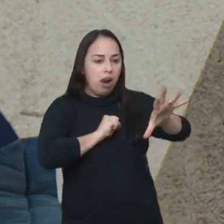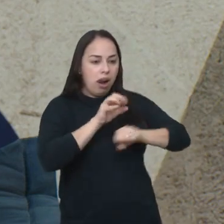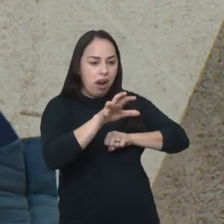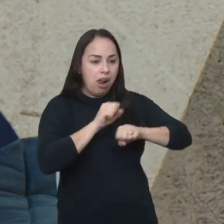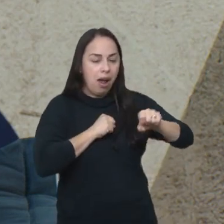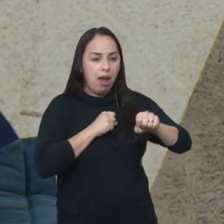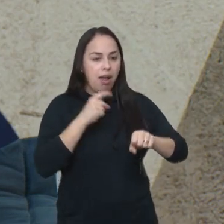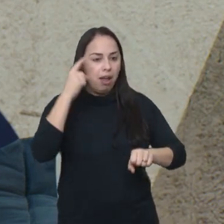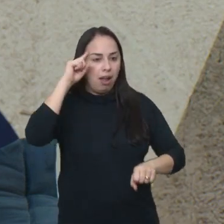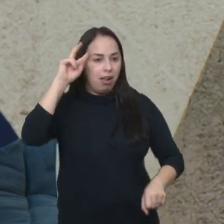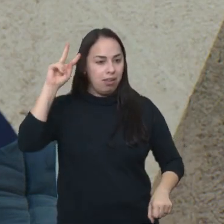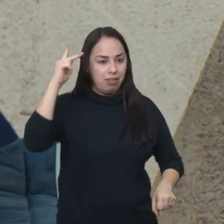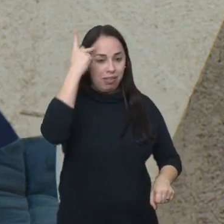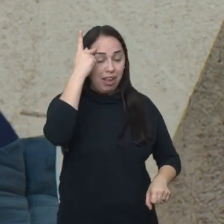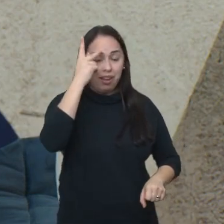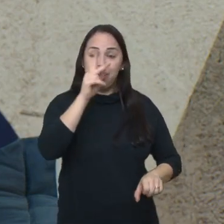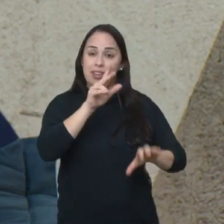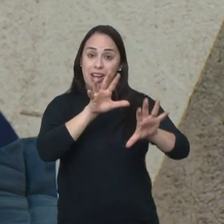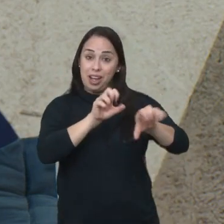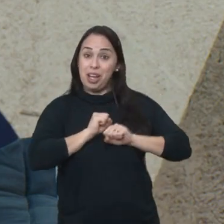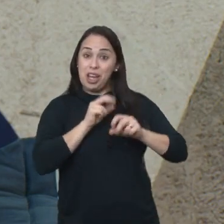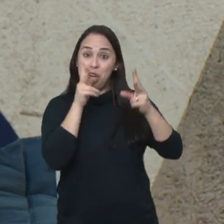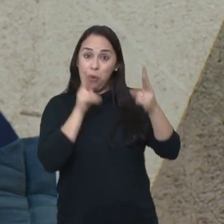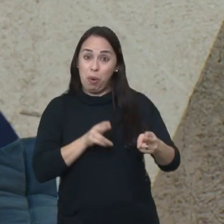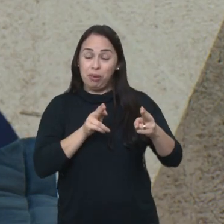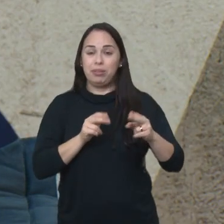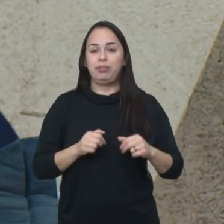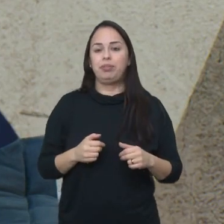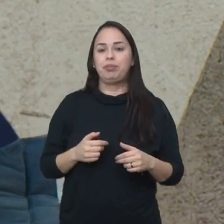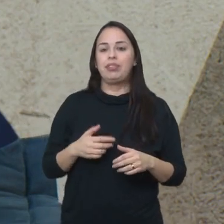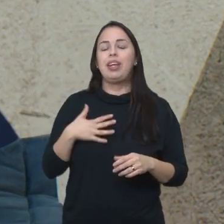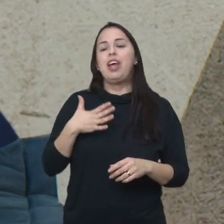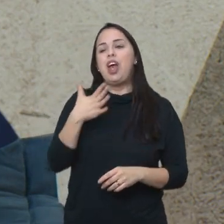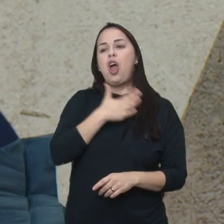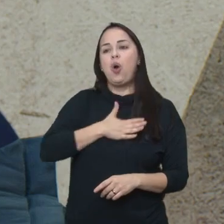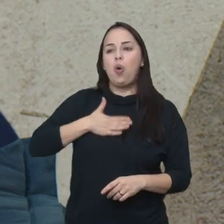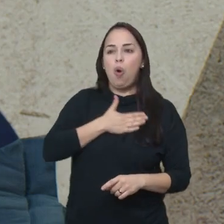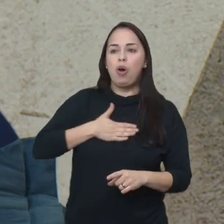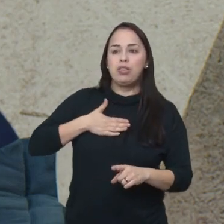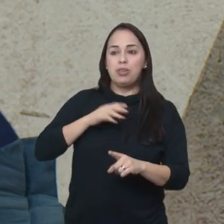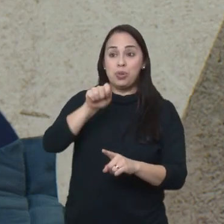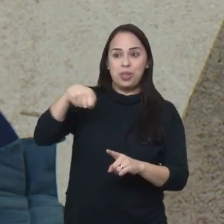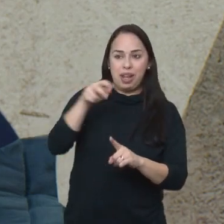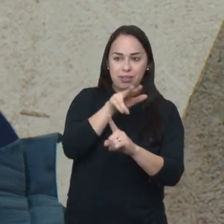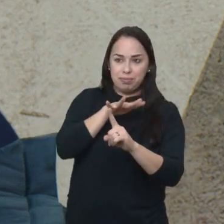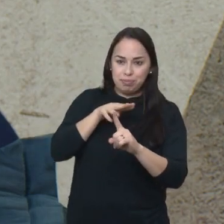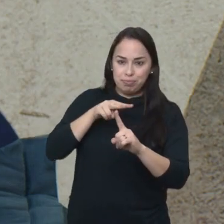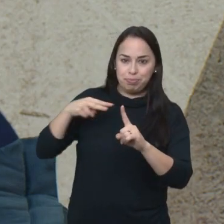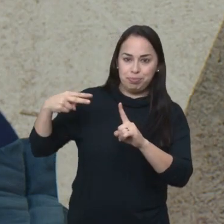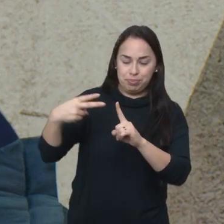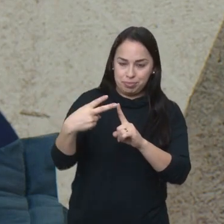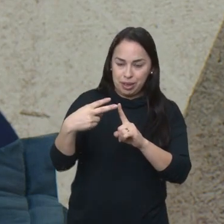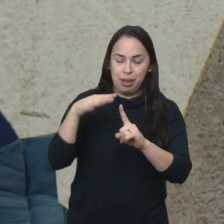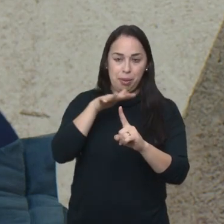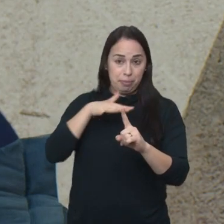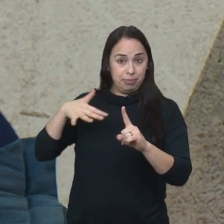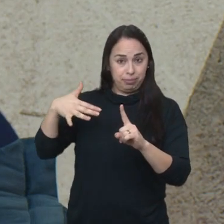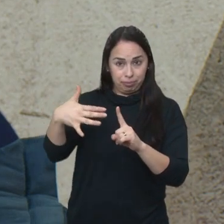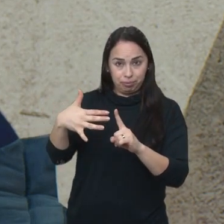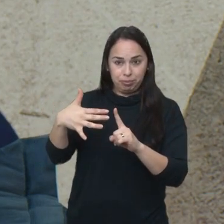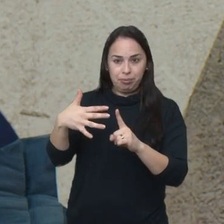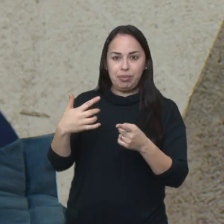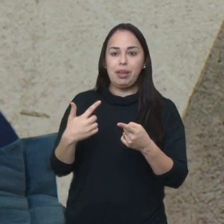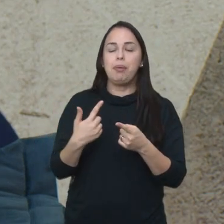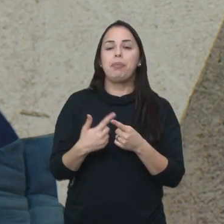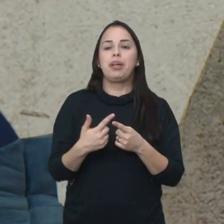a pensar como o outro pensa. Eu gosto muito desse sinal de perspectiva, Aleph,